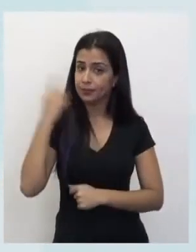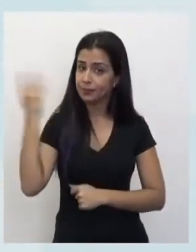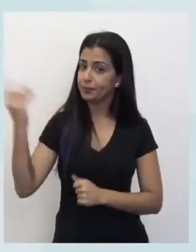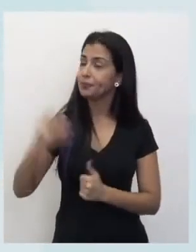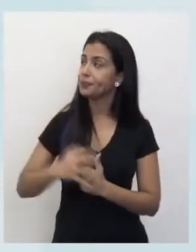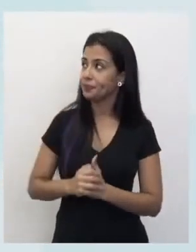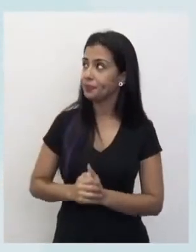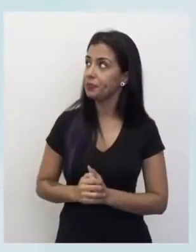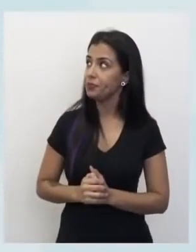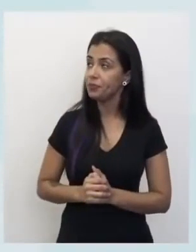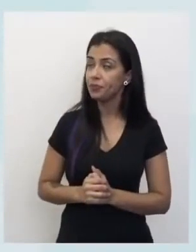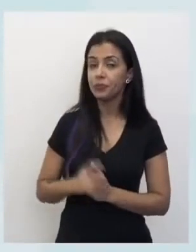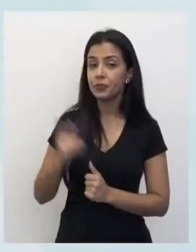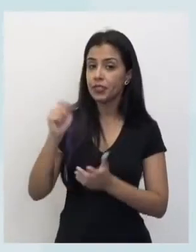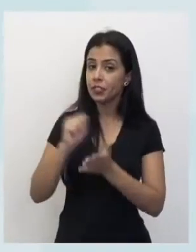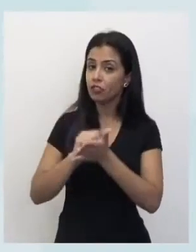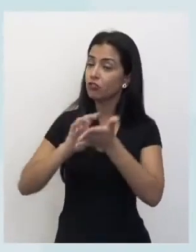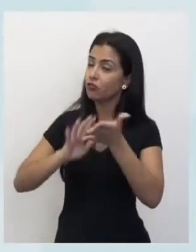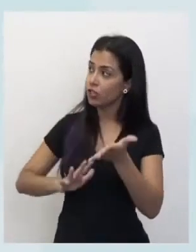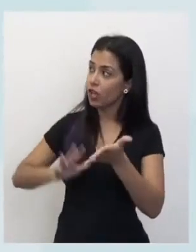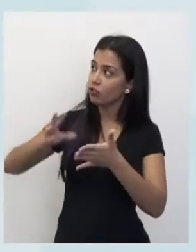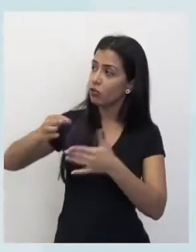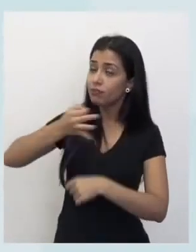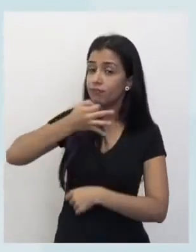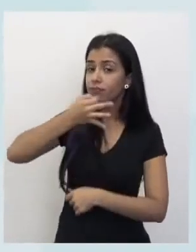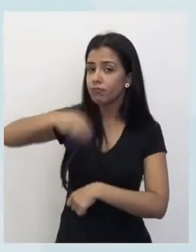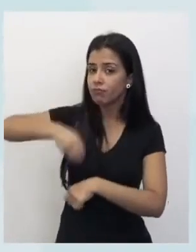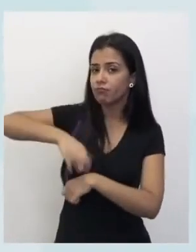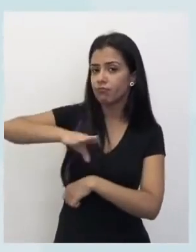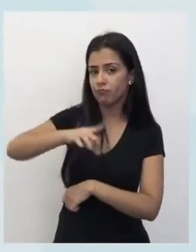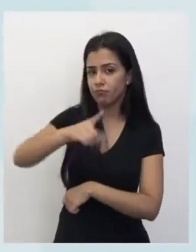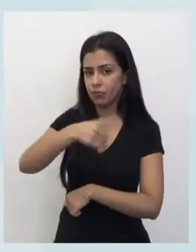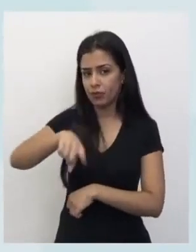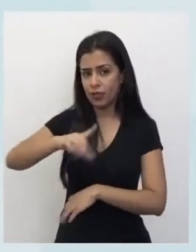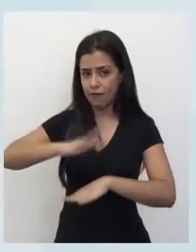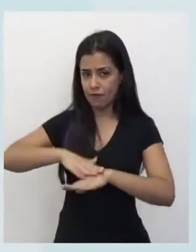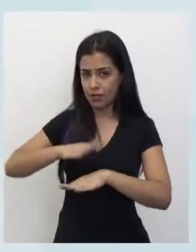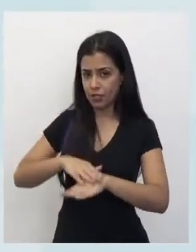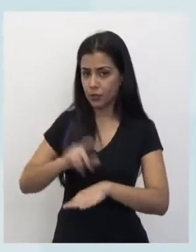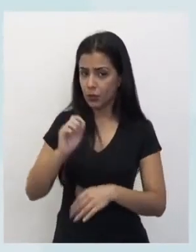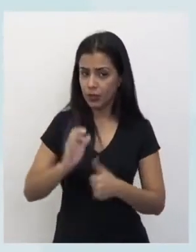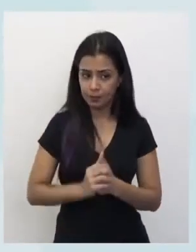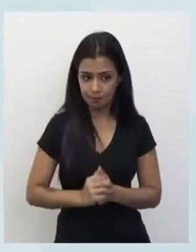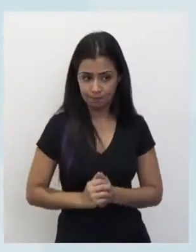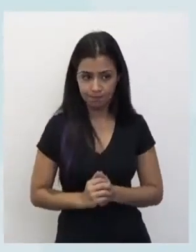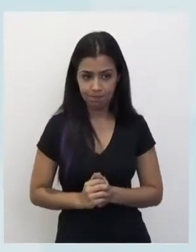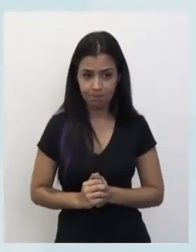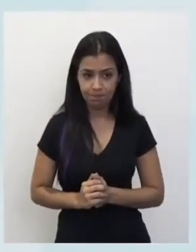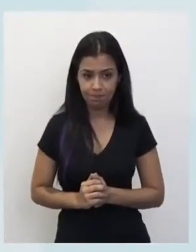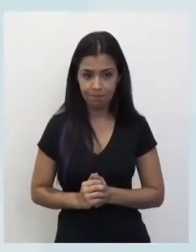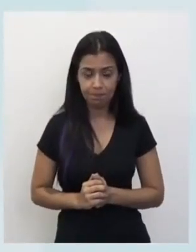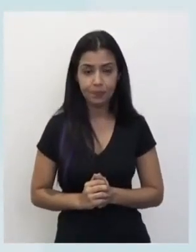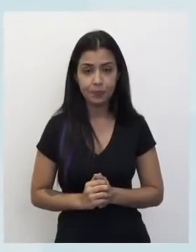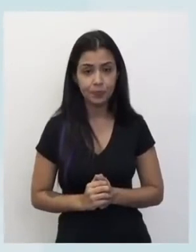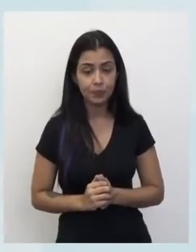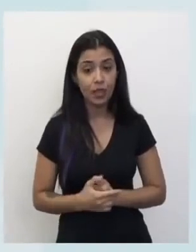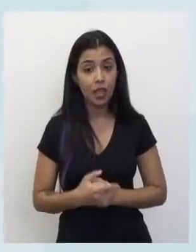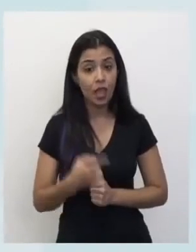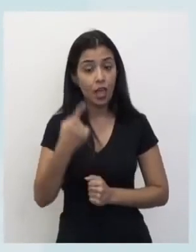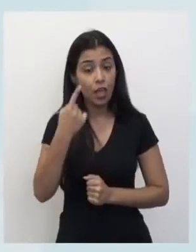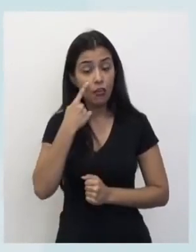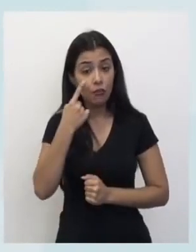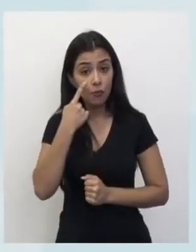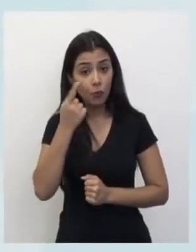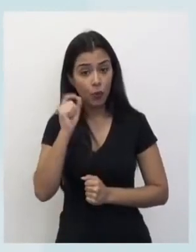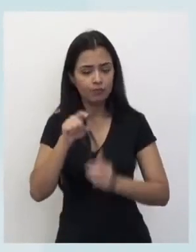essa atividade como sugestão mão na massa. Vocês irão fazer, no caso, faça um levantamento a respeito do